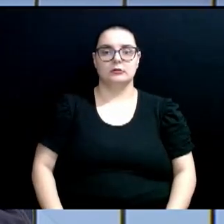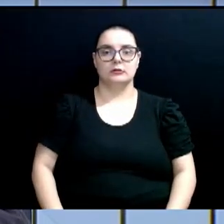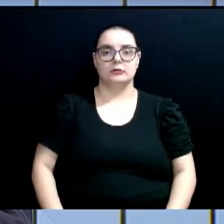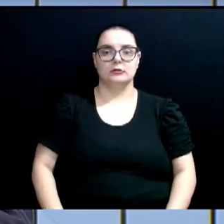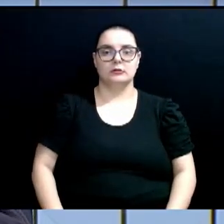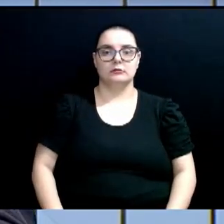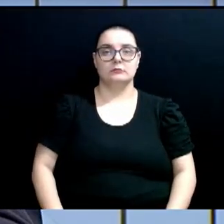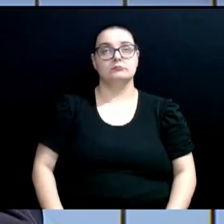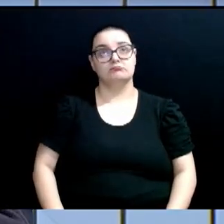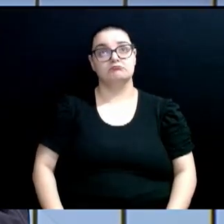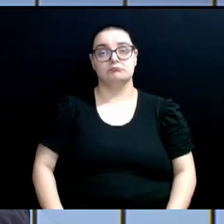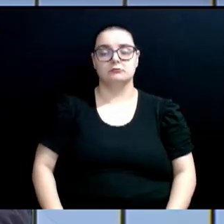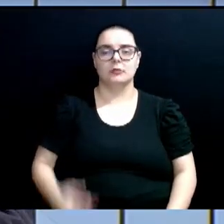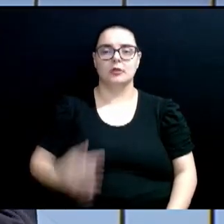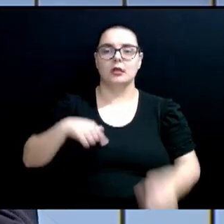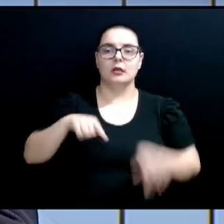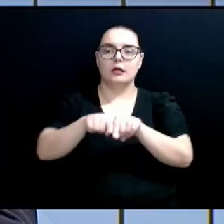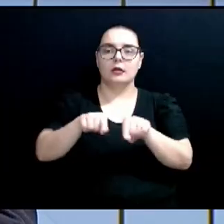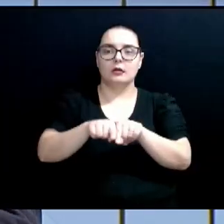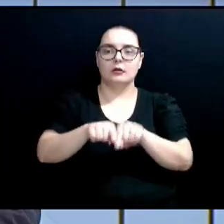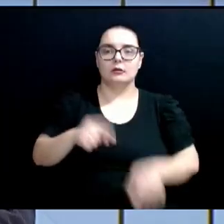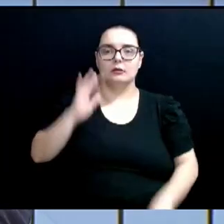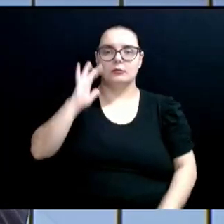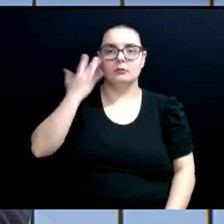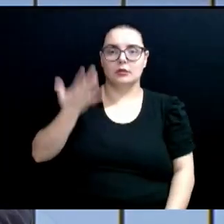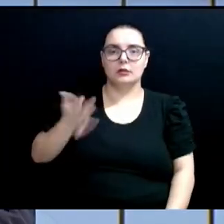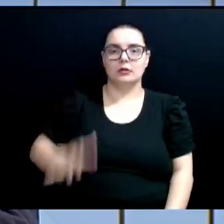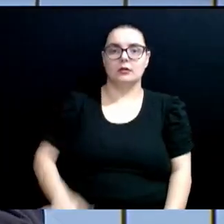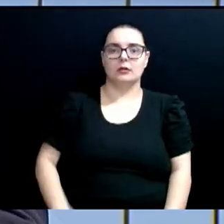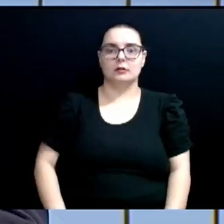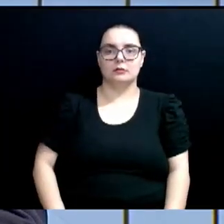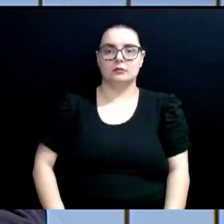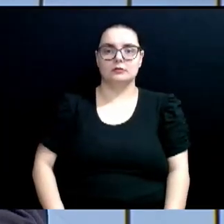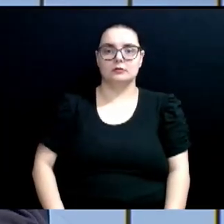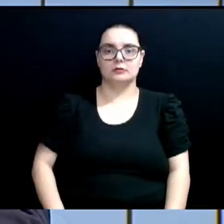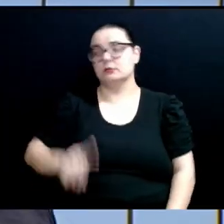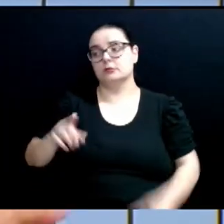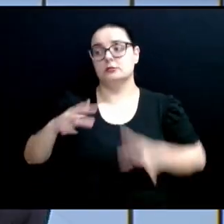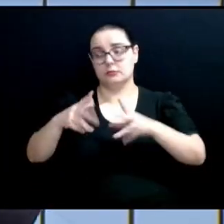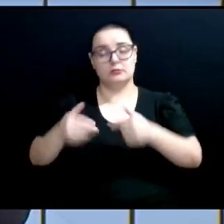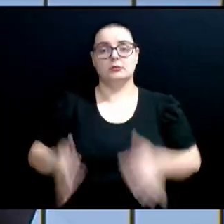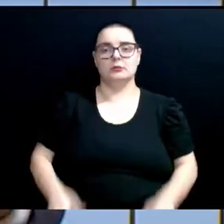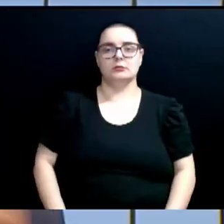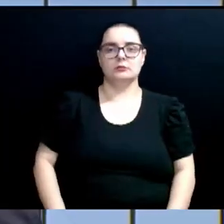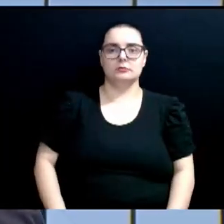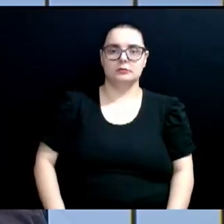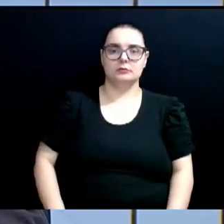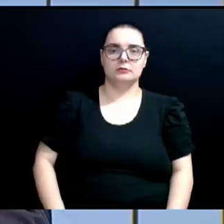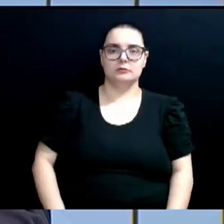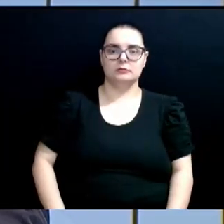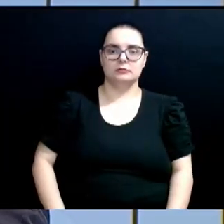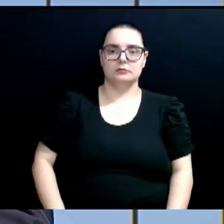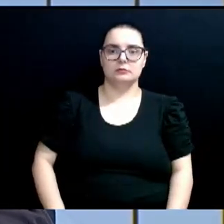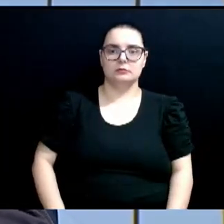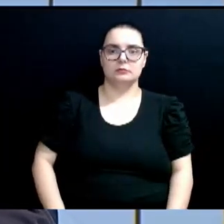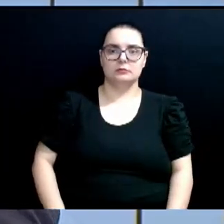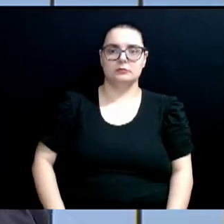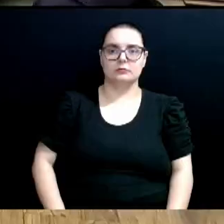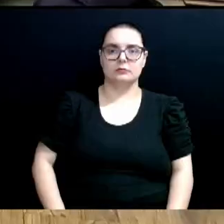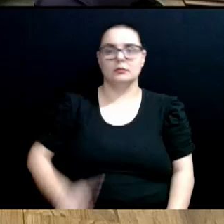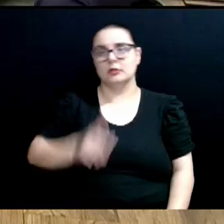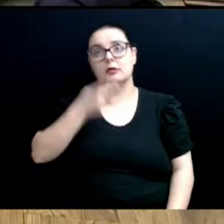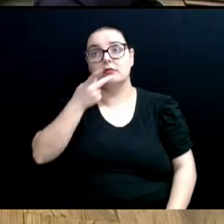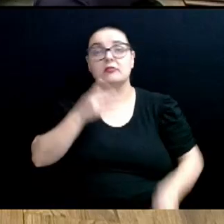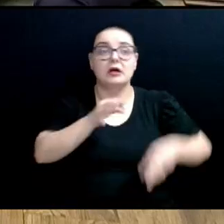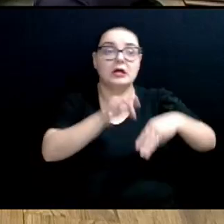também eu acho que em alguma medida, não todos, e aqui não digo de um ministro específico, mas em alguma